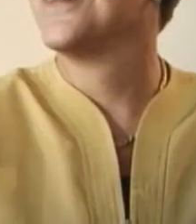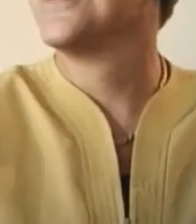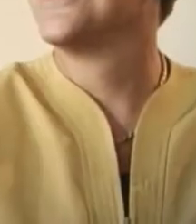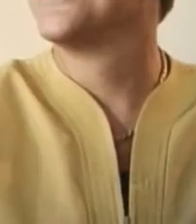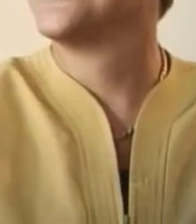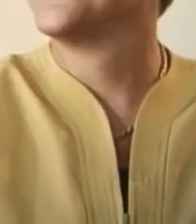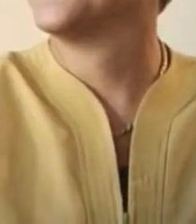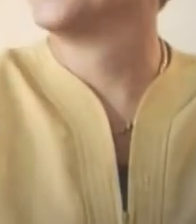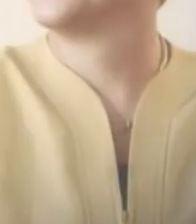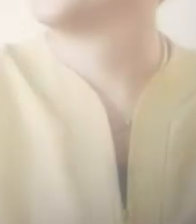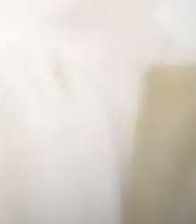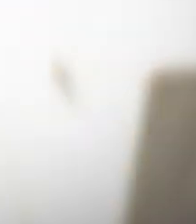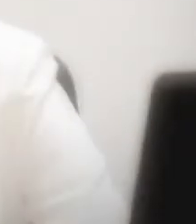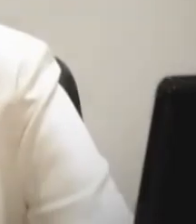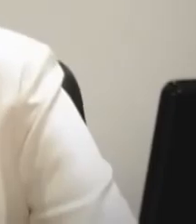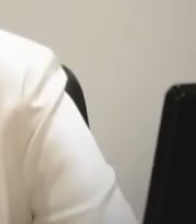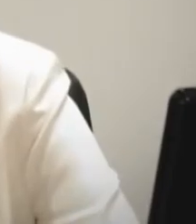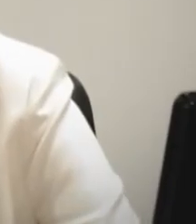o